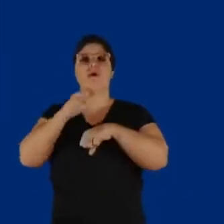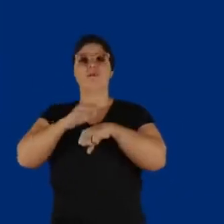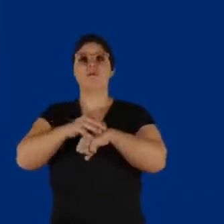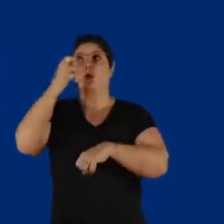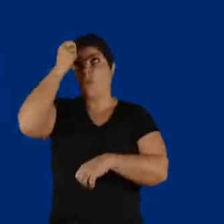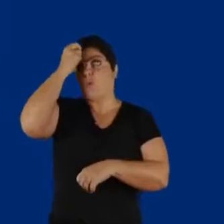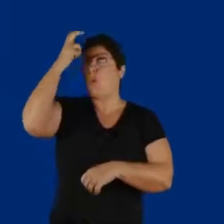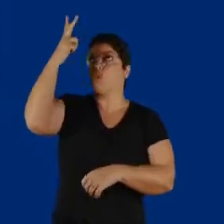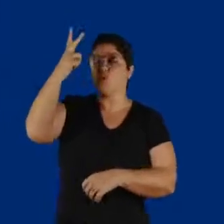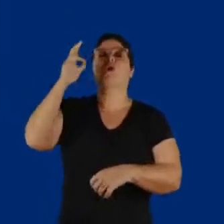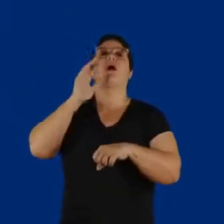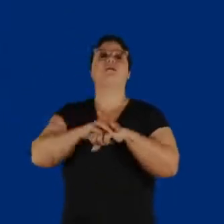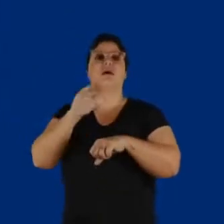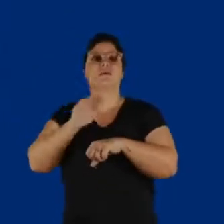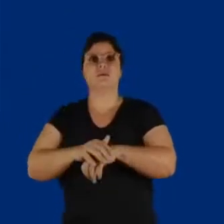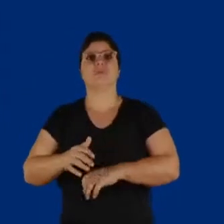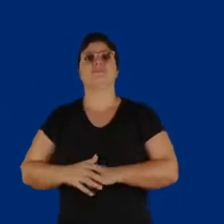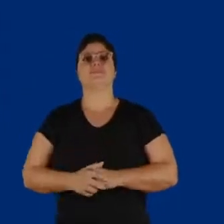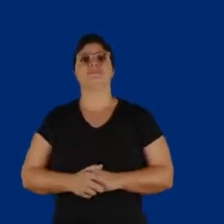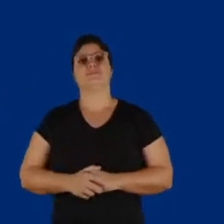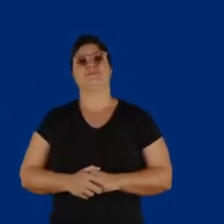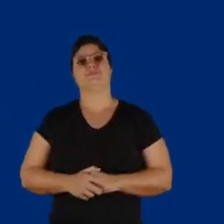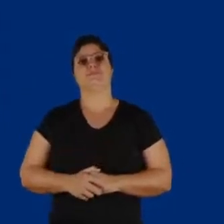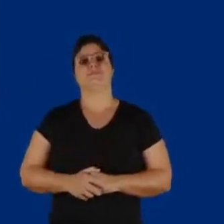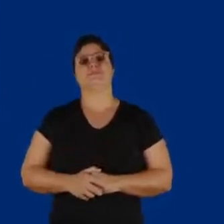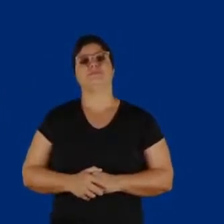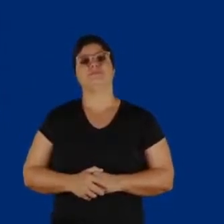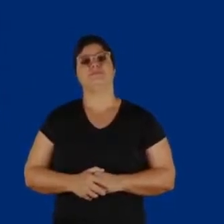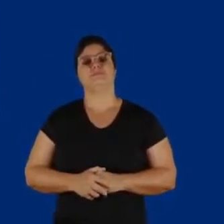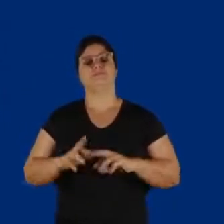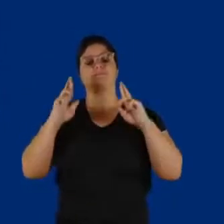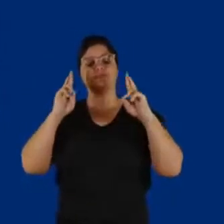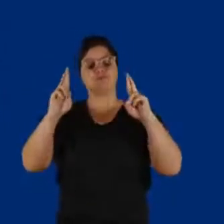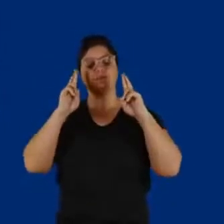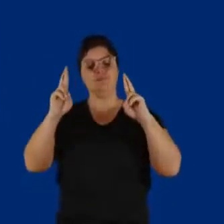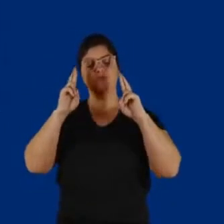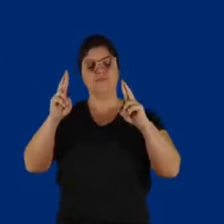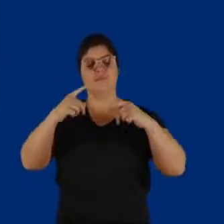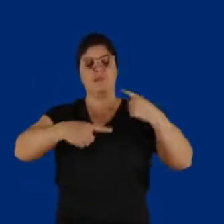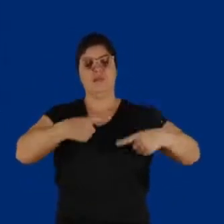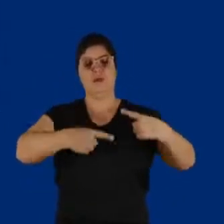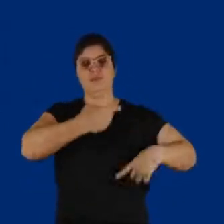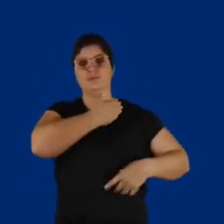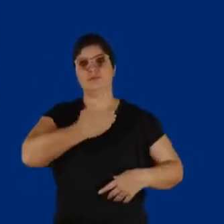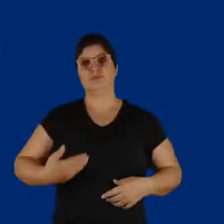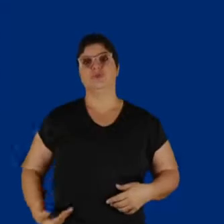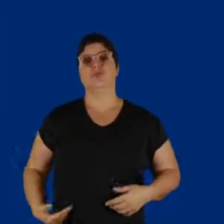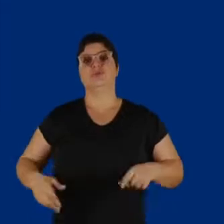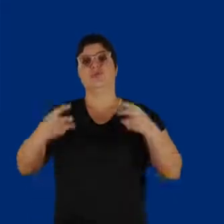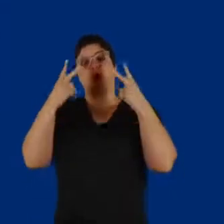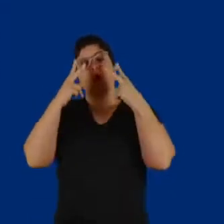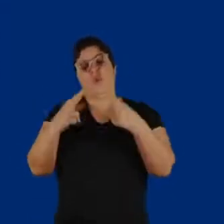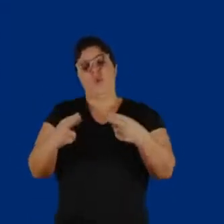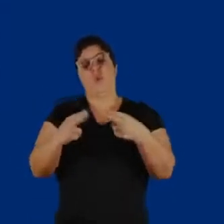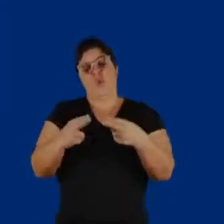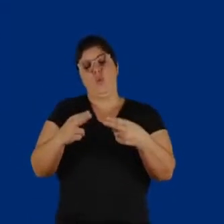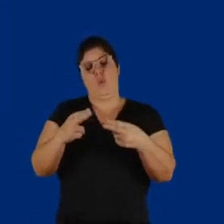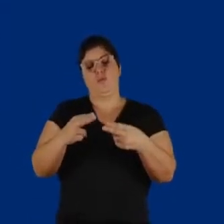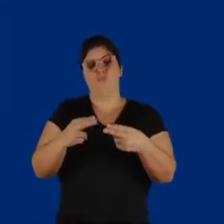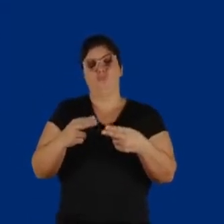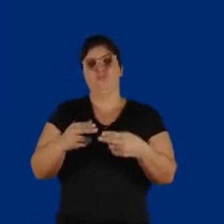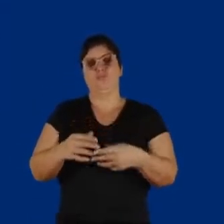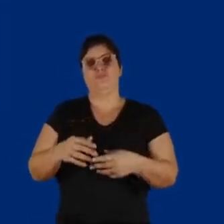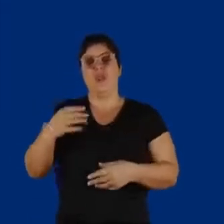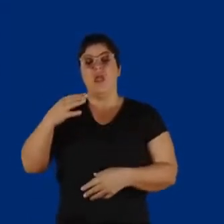cultural. E um dia a gente espera que a política pública também seja feita dessa maneira, como eu fiz, na verdade, né? Os